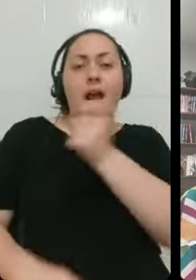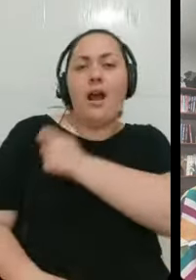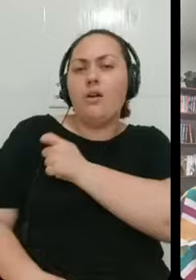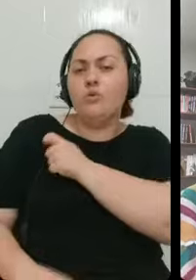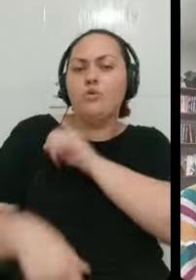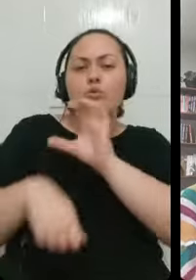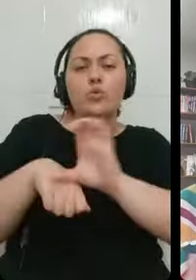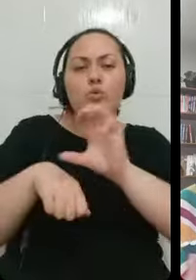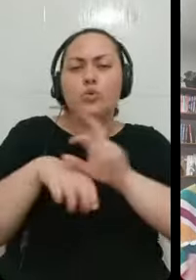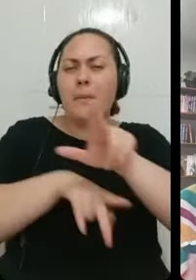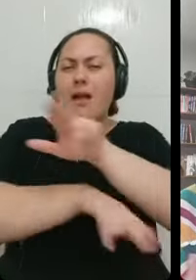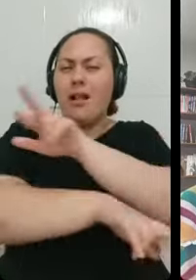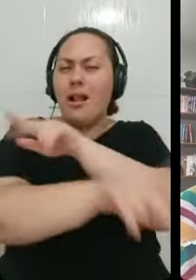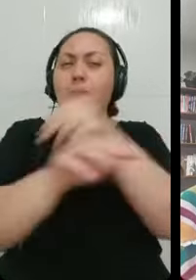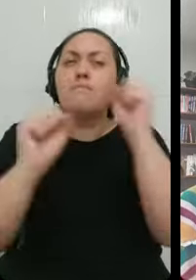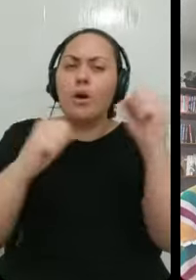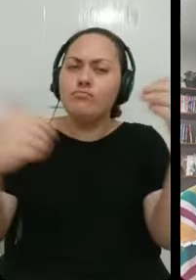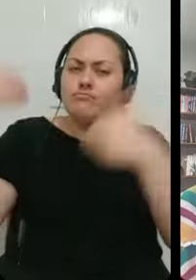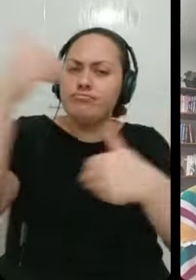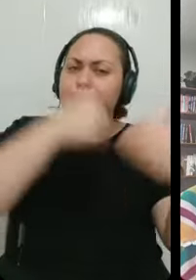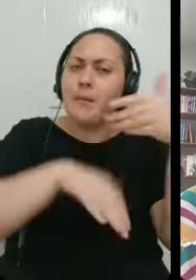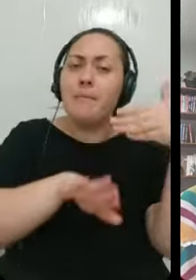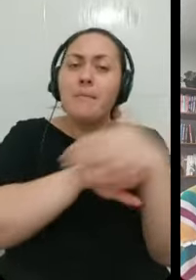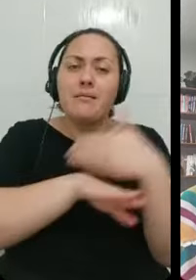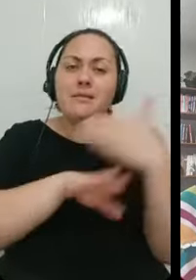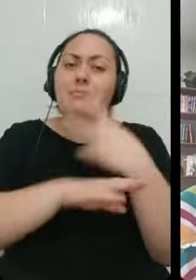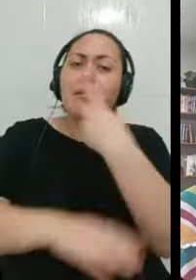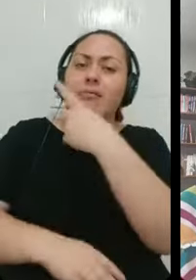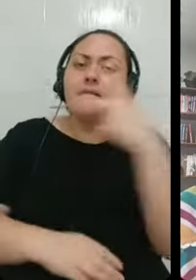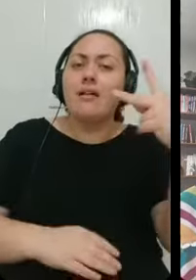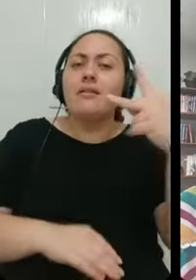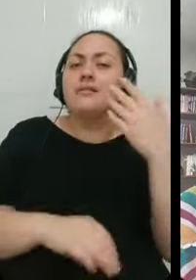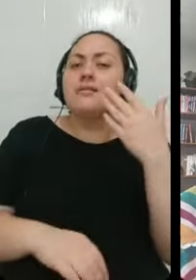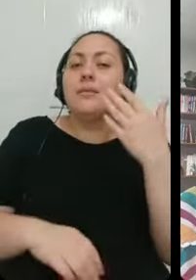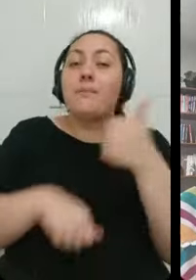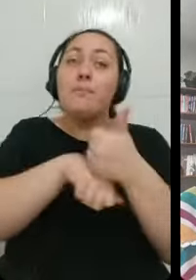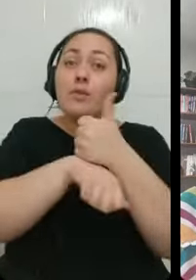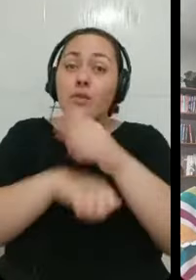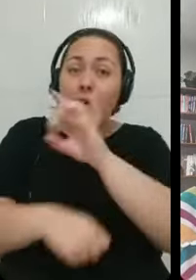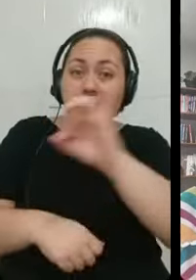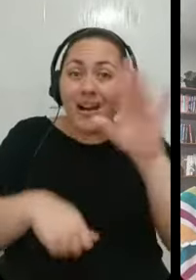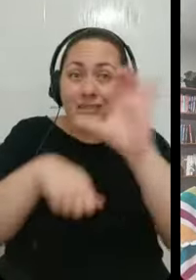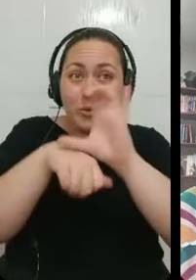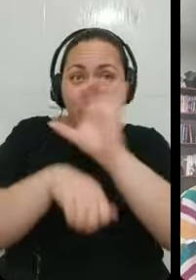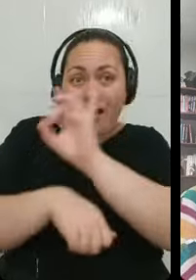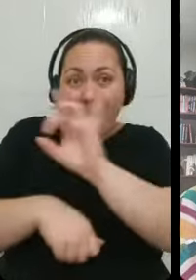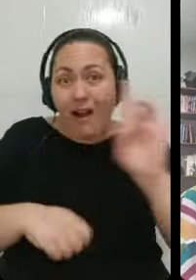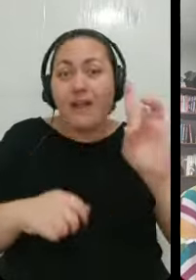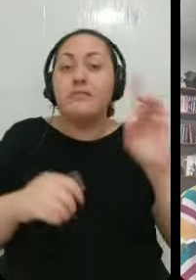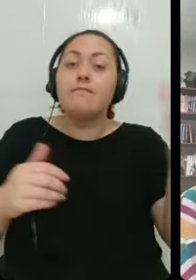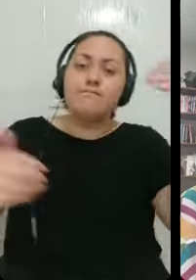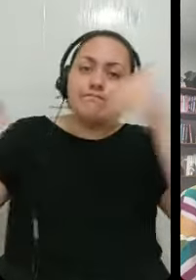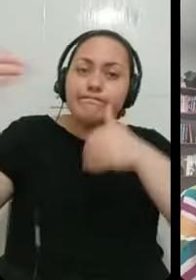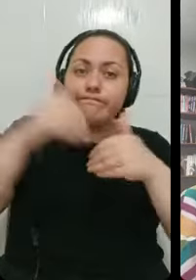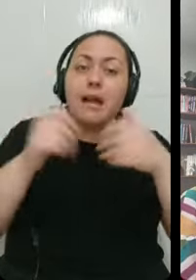que todos possam, né, na sua prática profissional ter esse olhar, né, o olhar para o outro profissional,